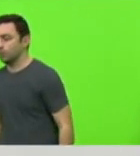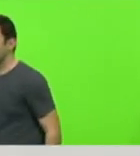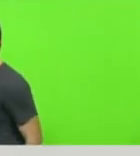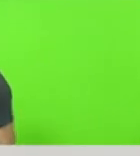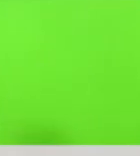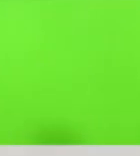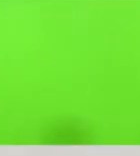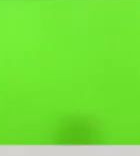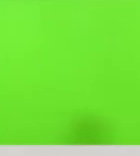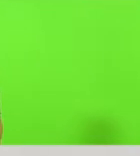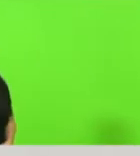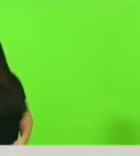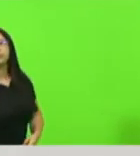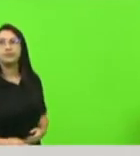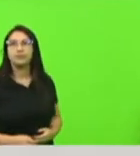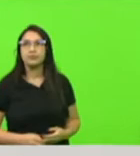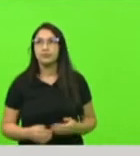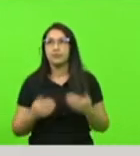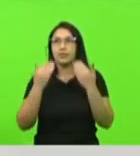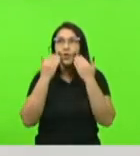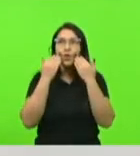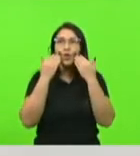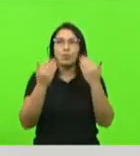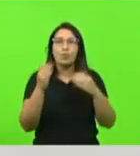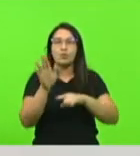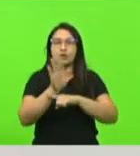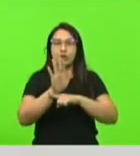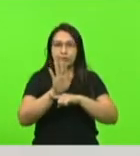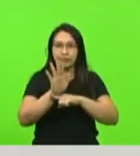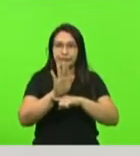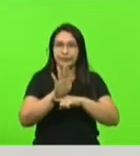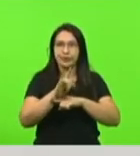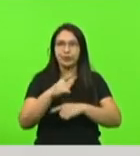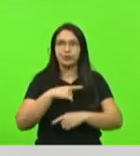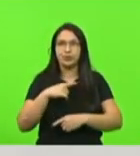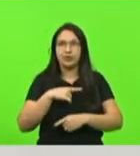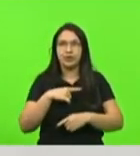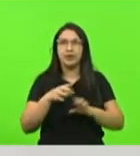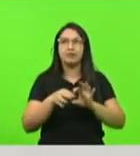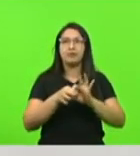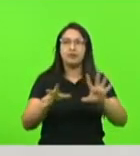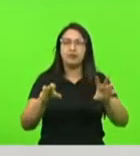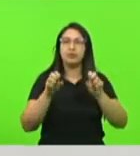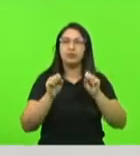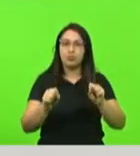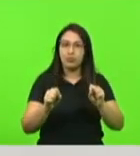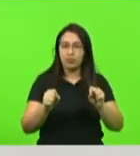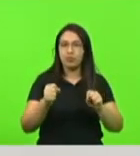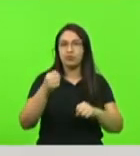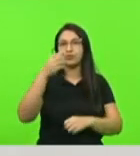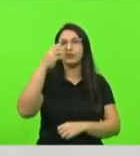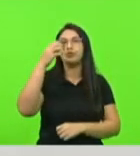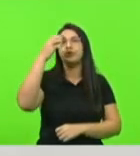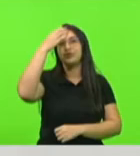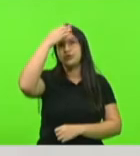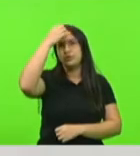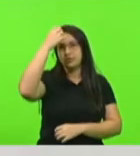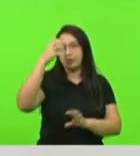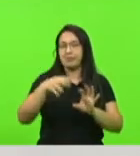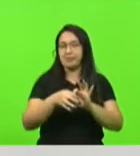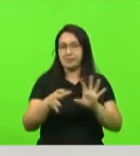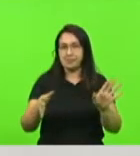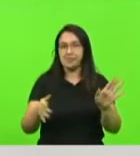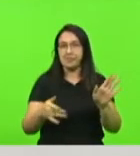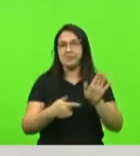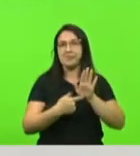Queria mostrar para vocês o vídeo que a gente colocou à disposição, com a autorização do deputado Ismael, que, coincidentemente, também